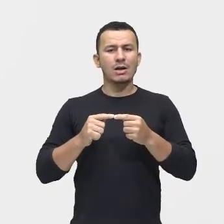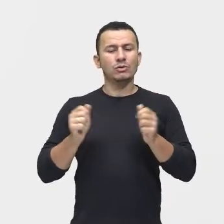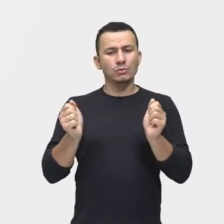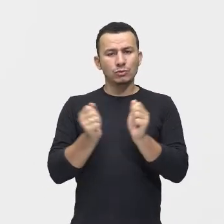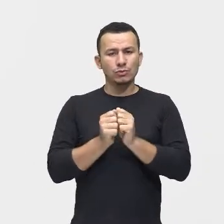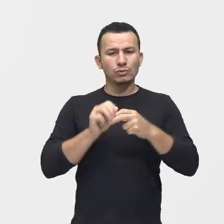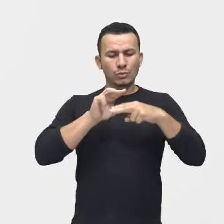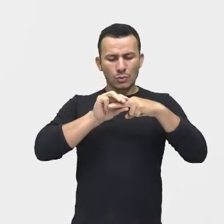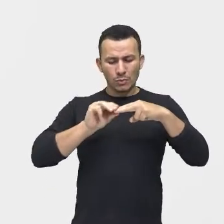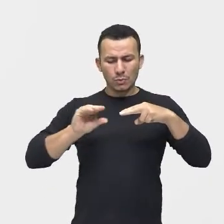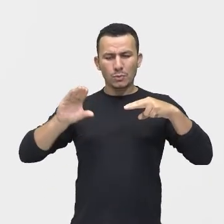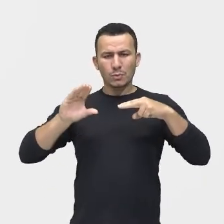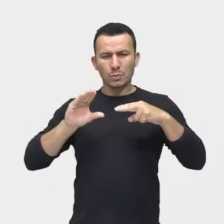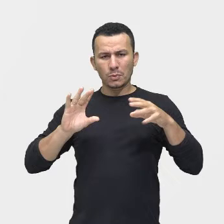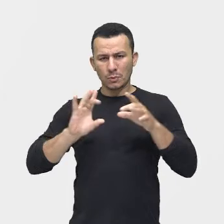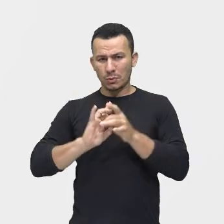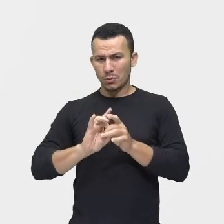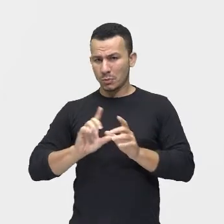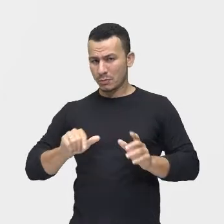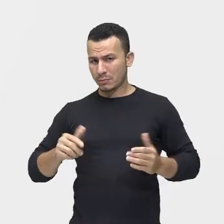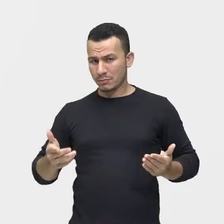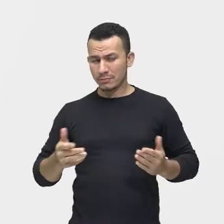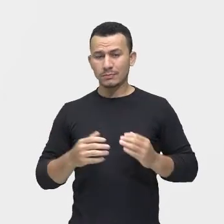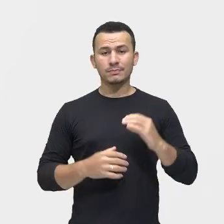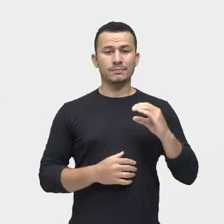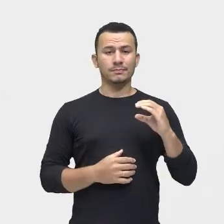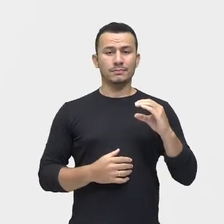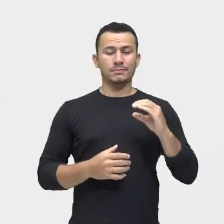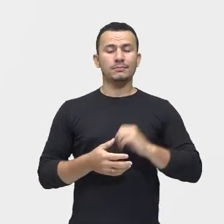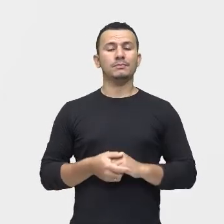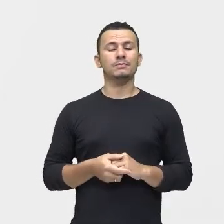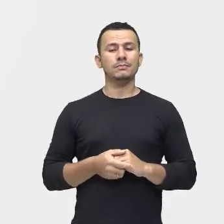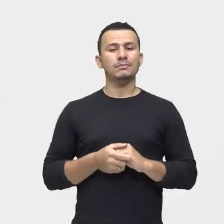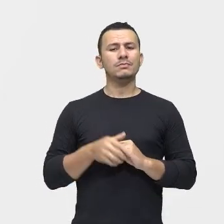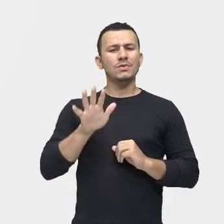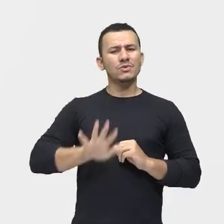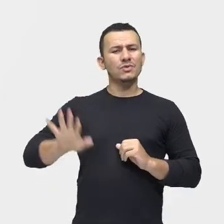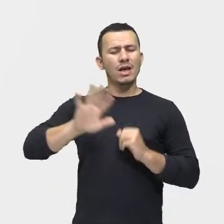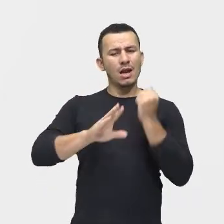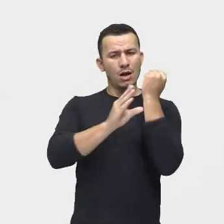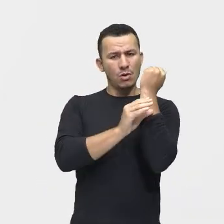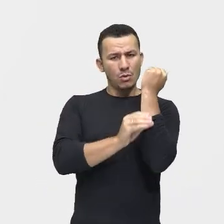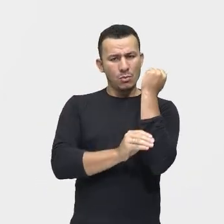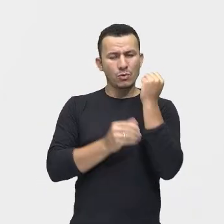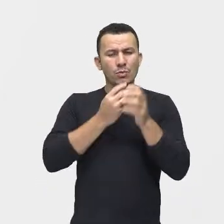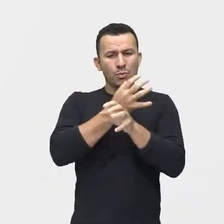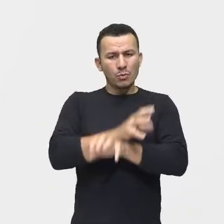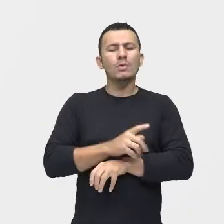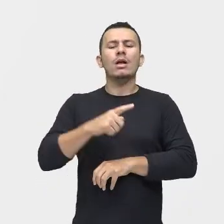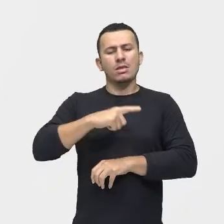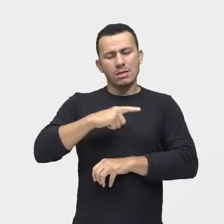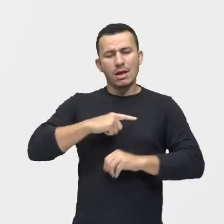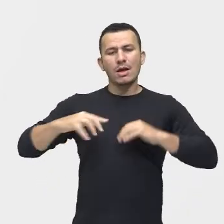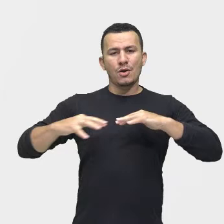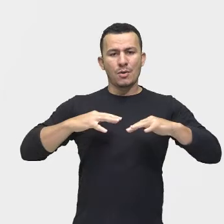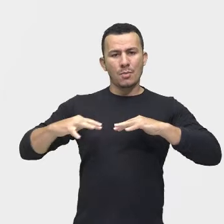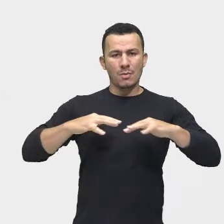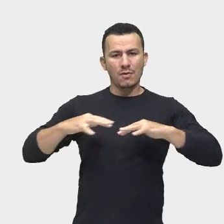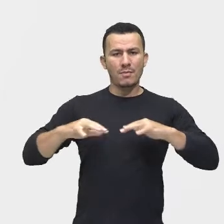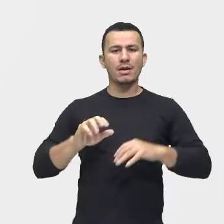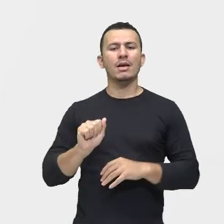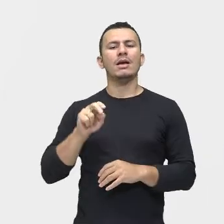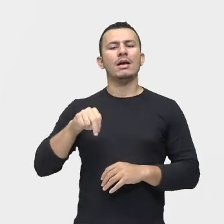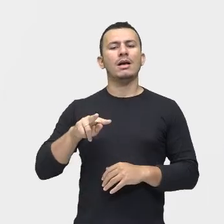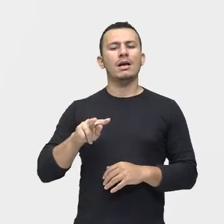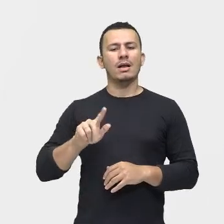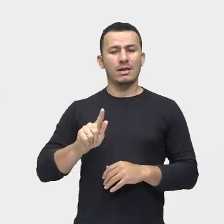tendões. A alternativa C, de maneira geral, os músculos esqueléticos realizam os movimentos